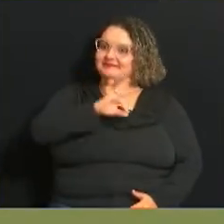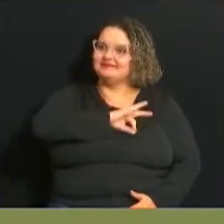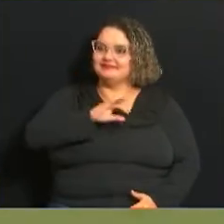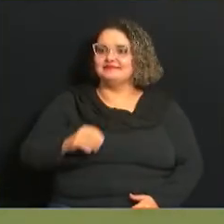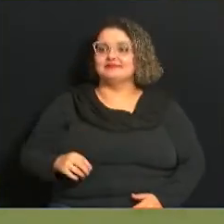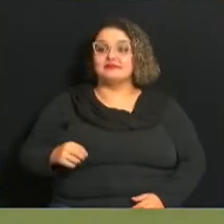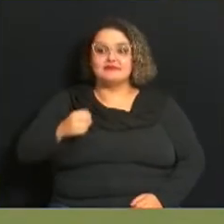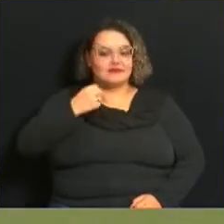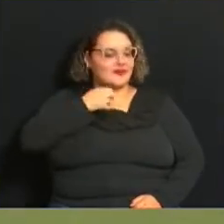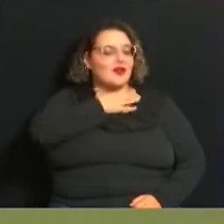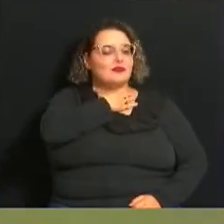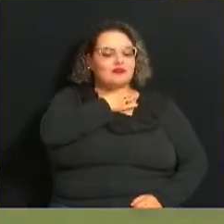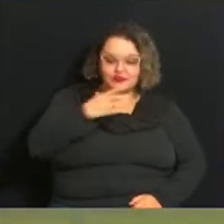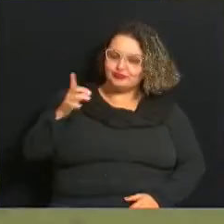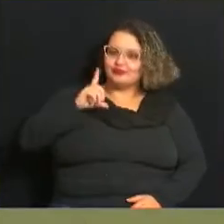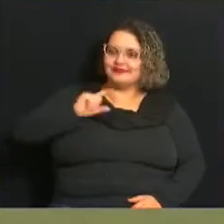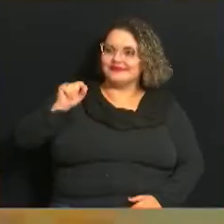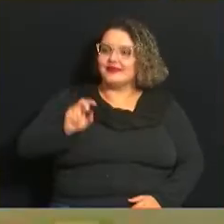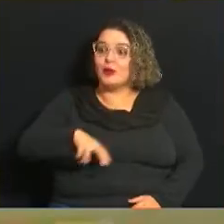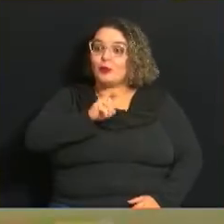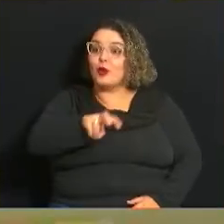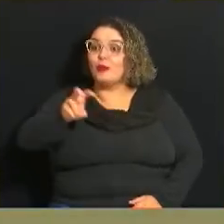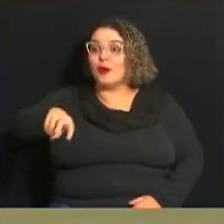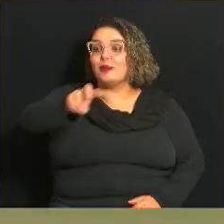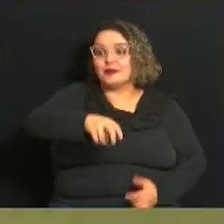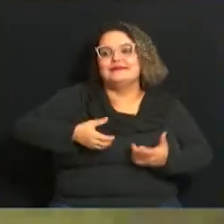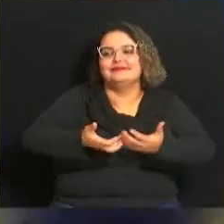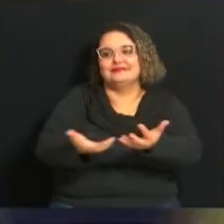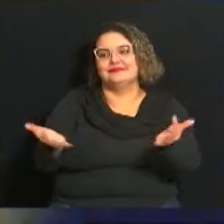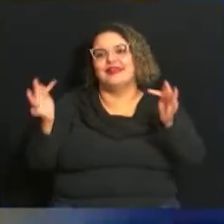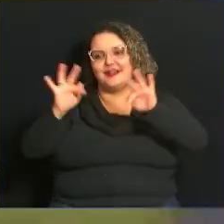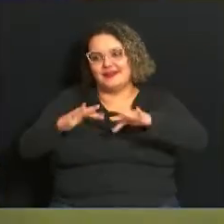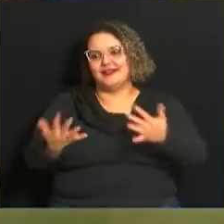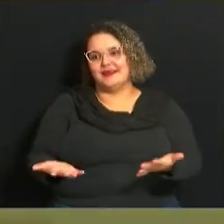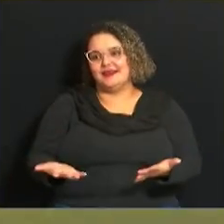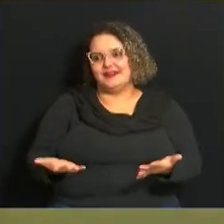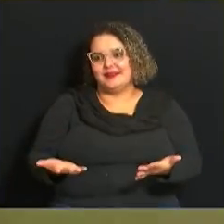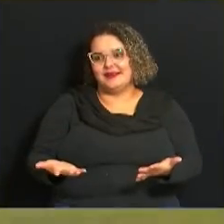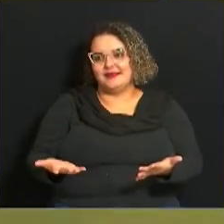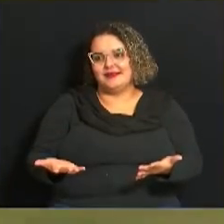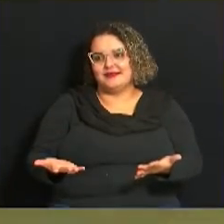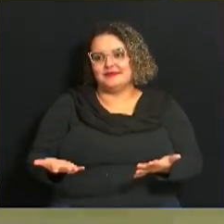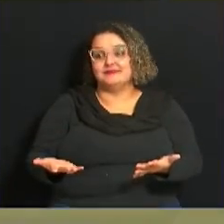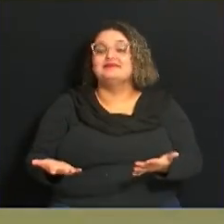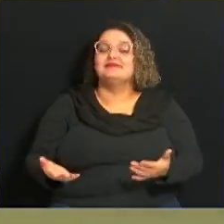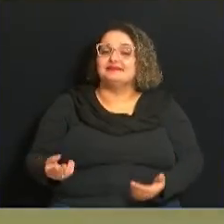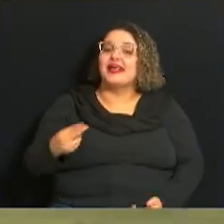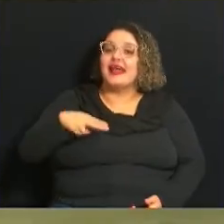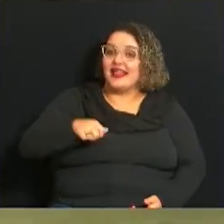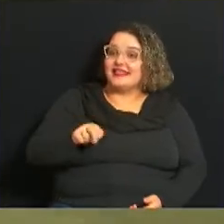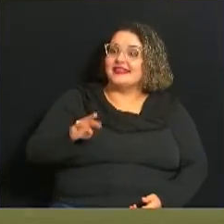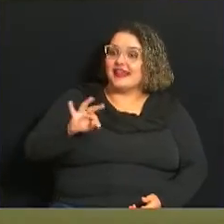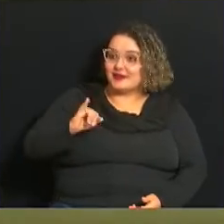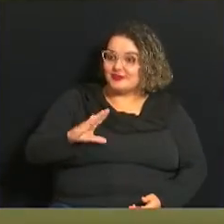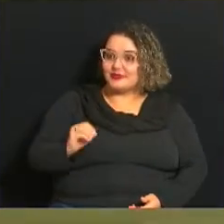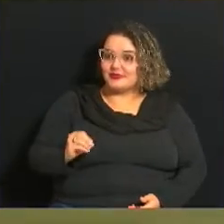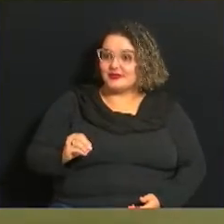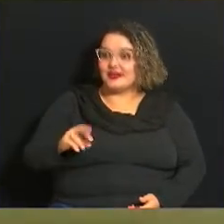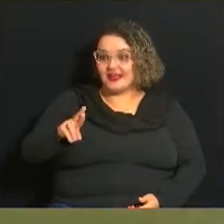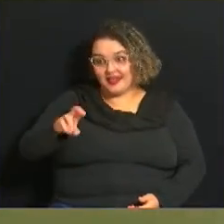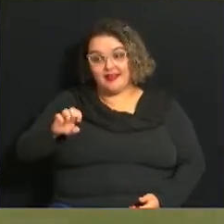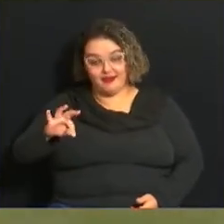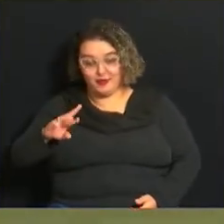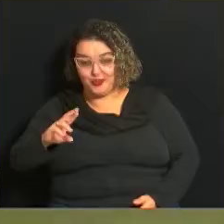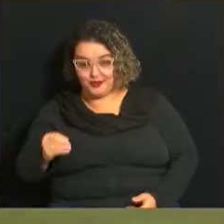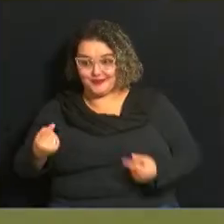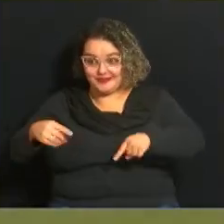da coleira e invadiu o gramado na final do Campeonato Pernambucano entre Náutico e Retrô. E olha só,